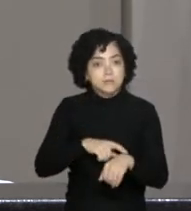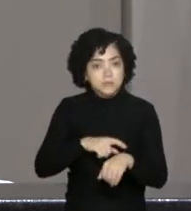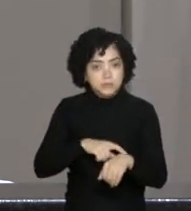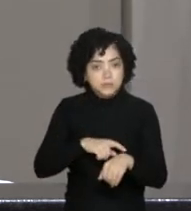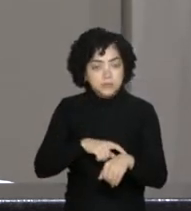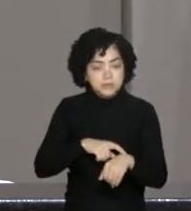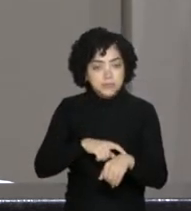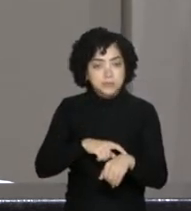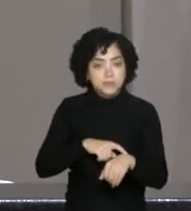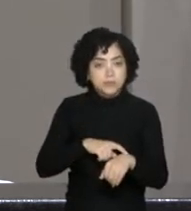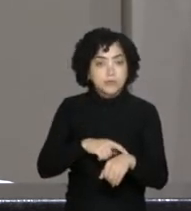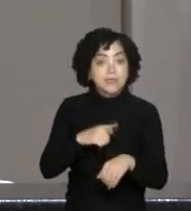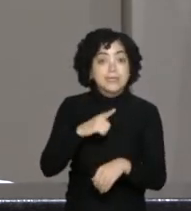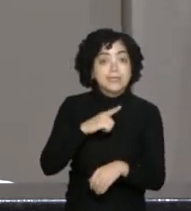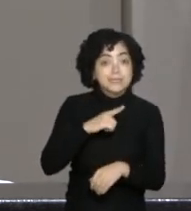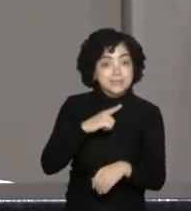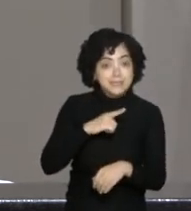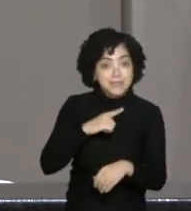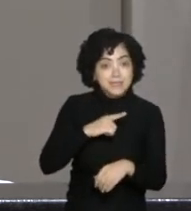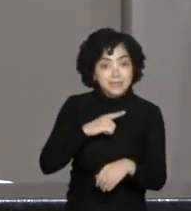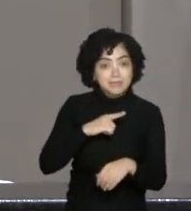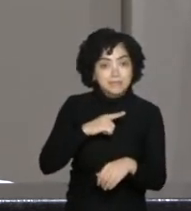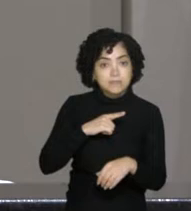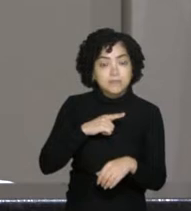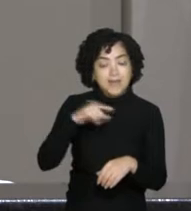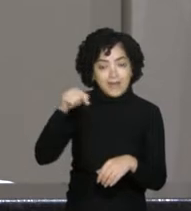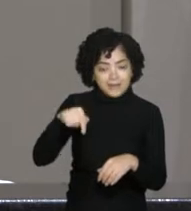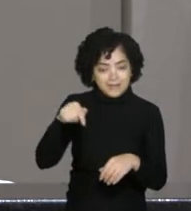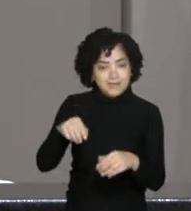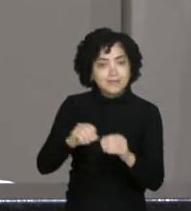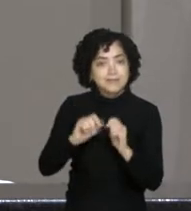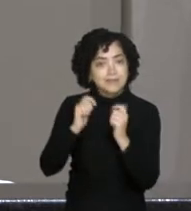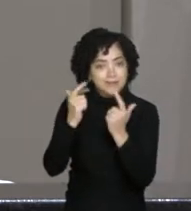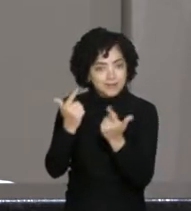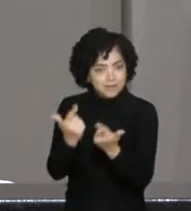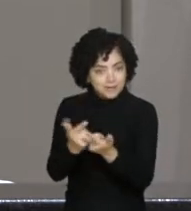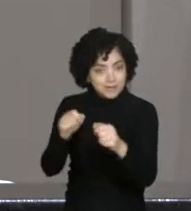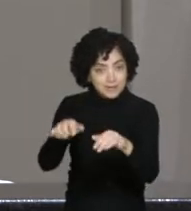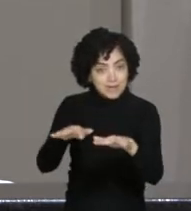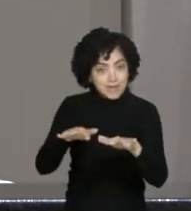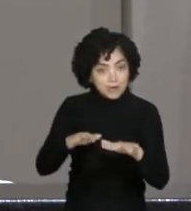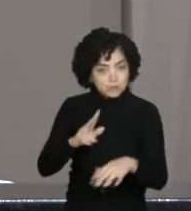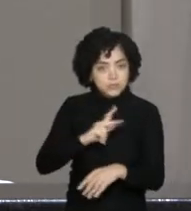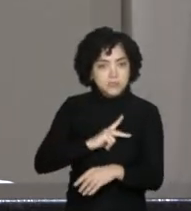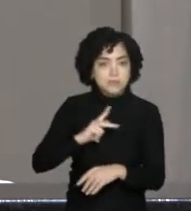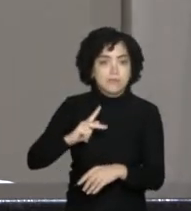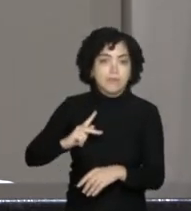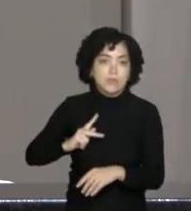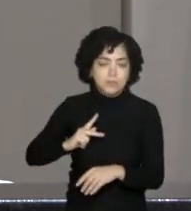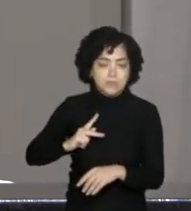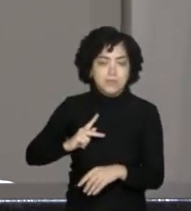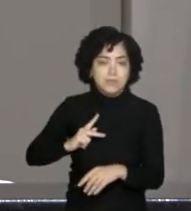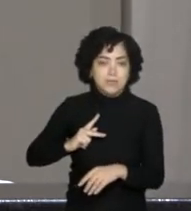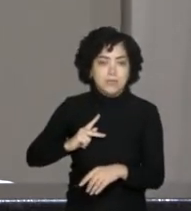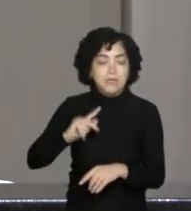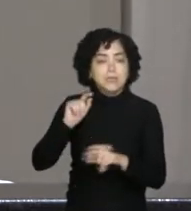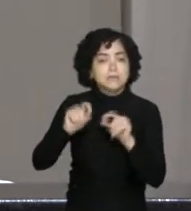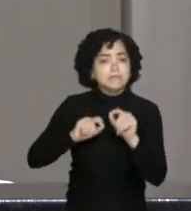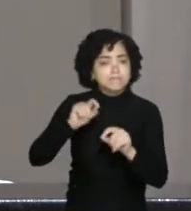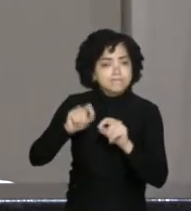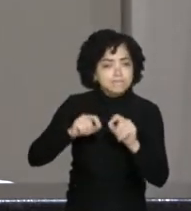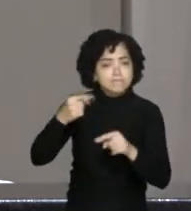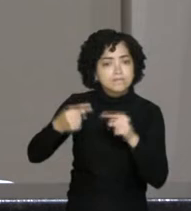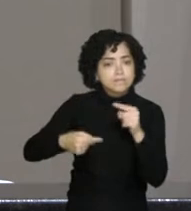também, num outro espaço aqui na Assembleia, a audiência pública e que trata questões